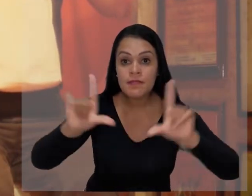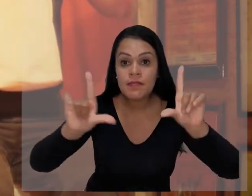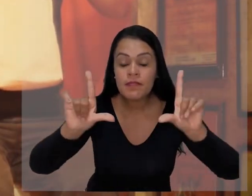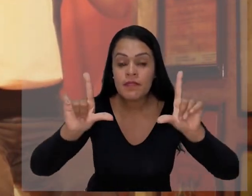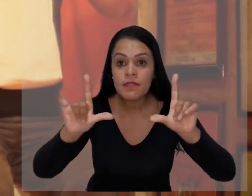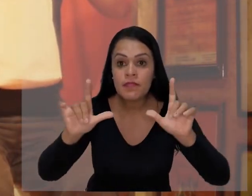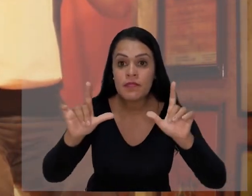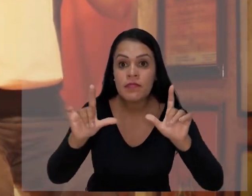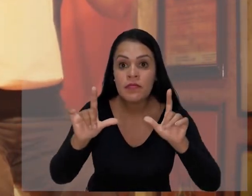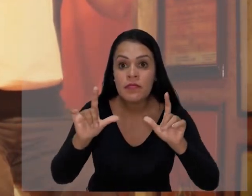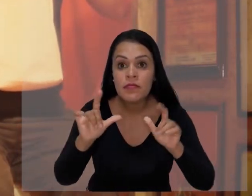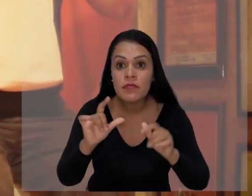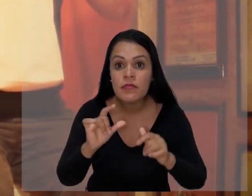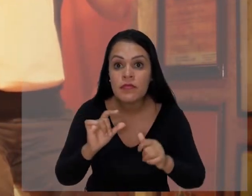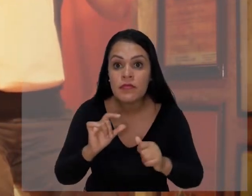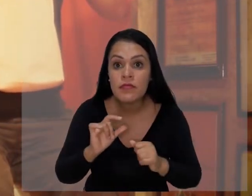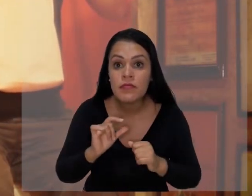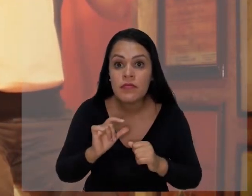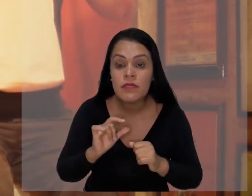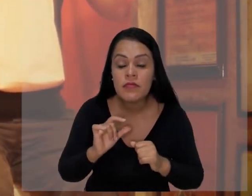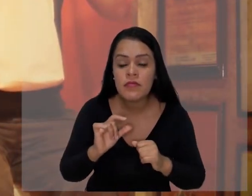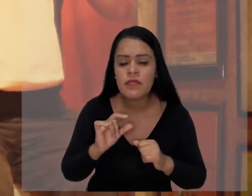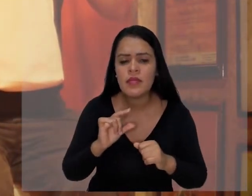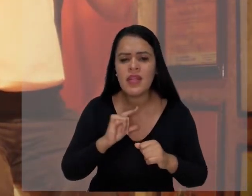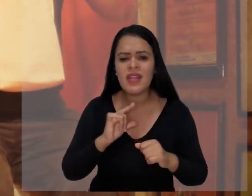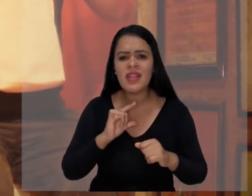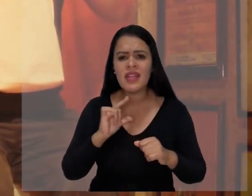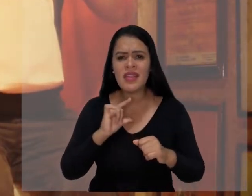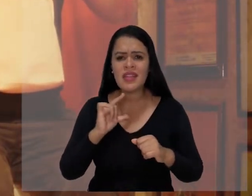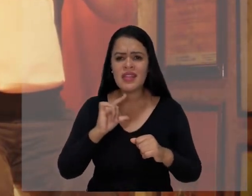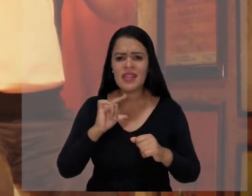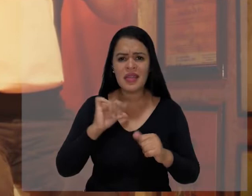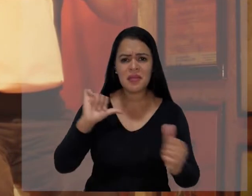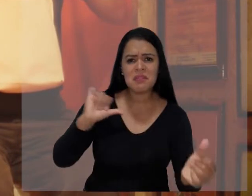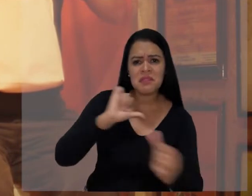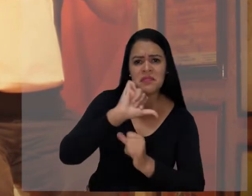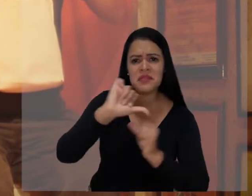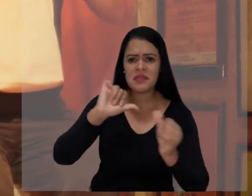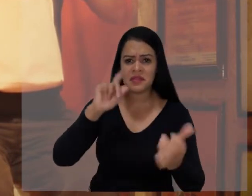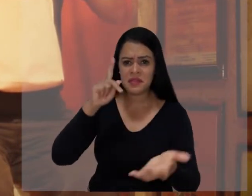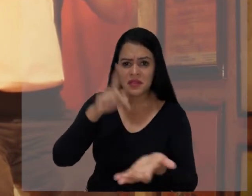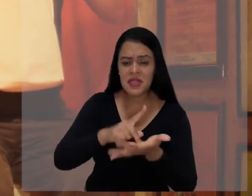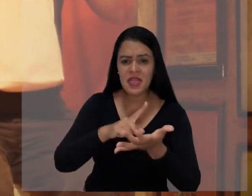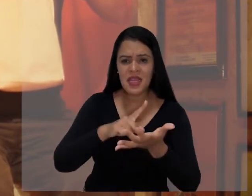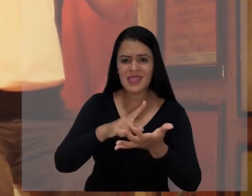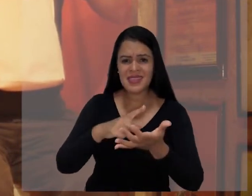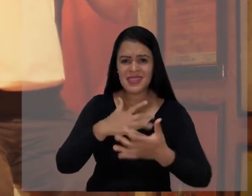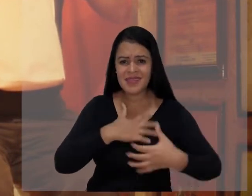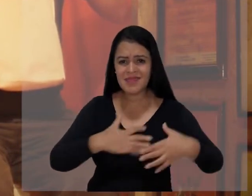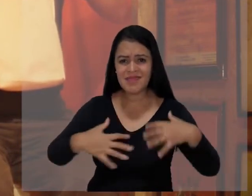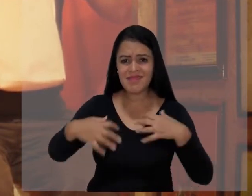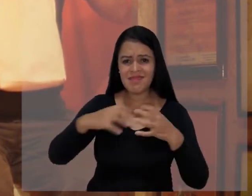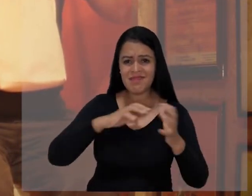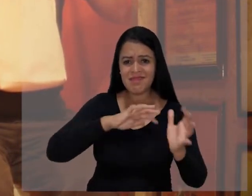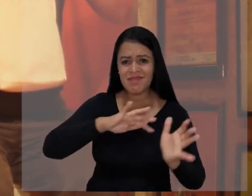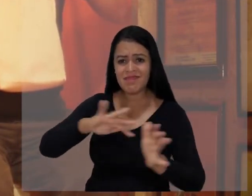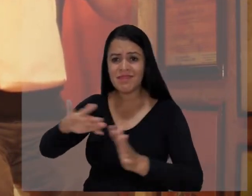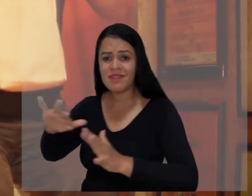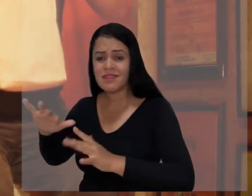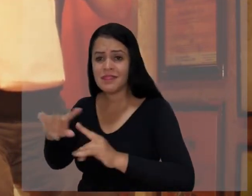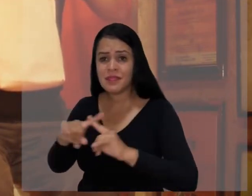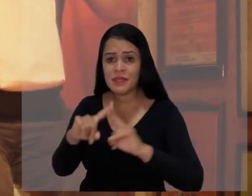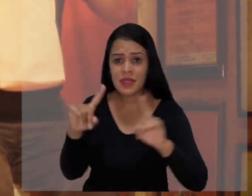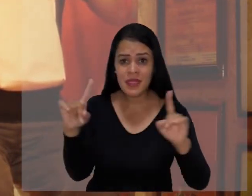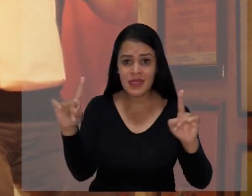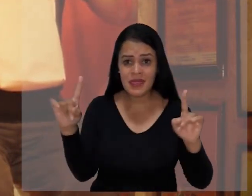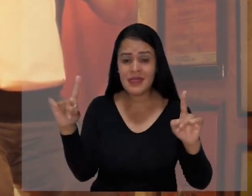Mágica para entorpecer realidades e jogar fora a agonia. Mas